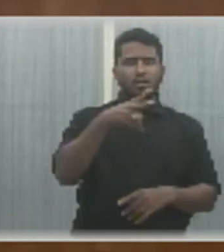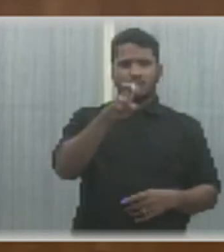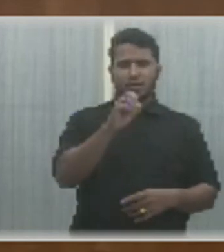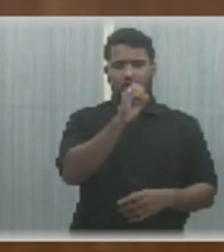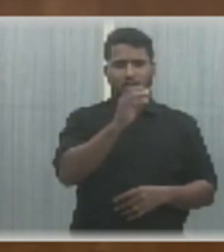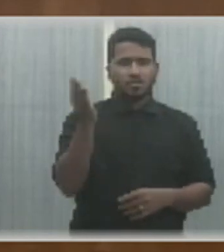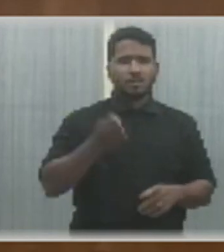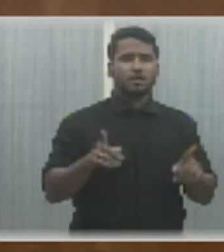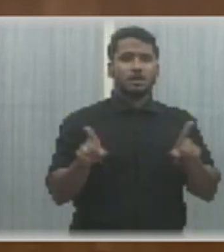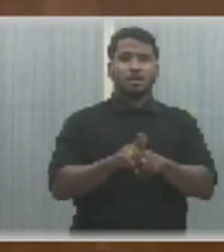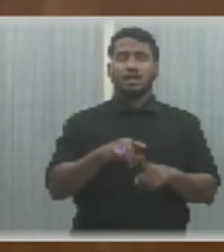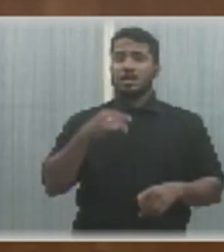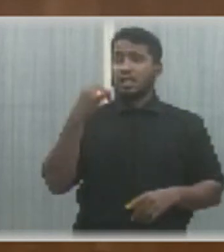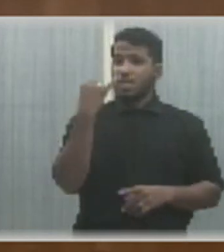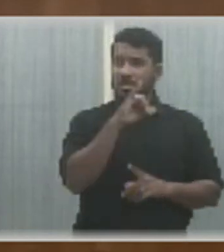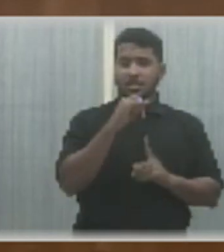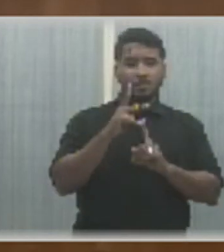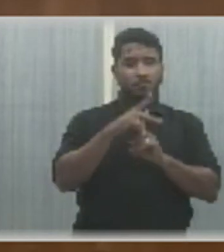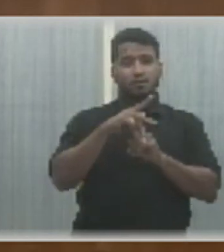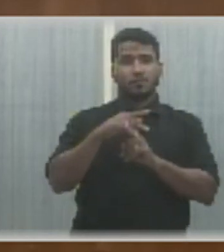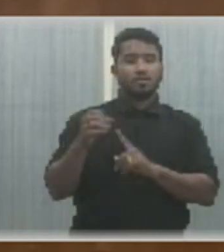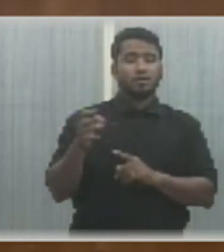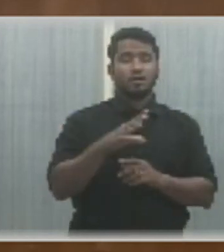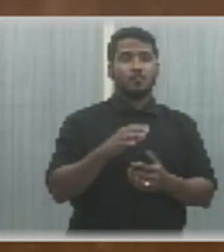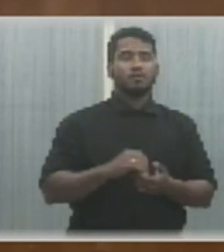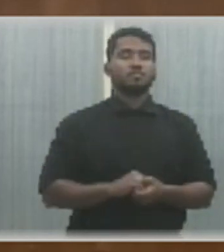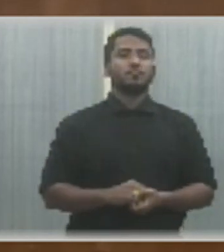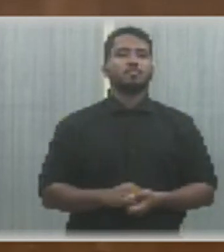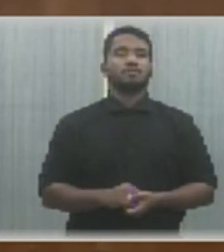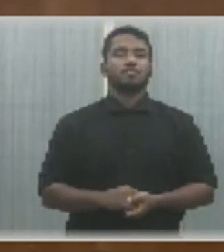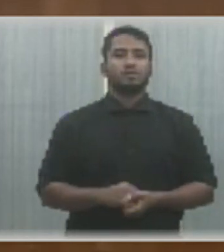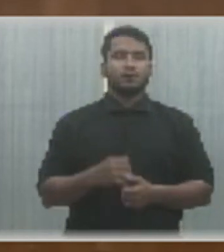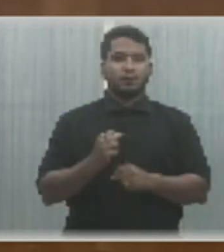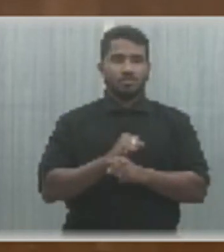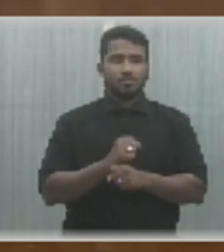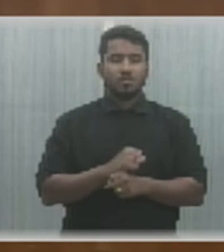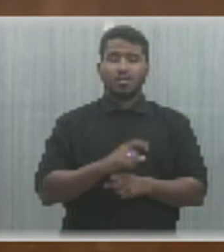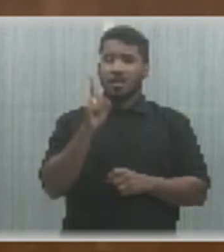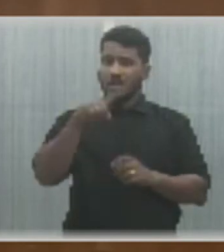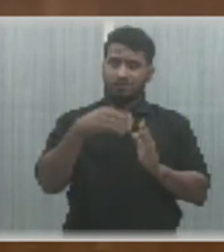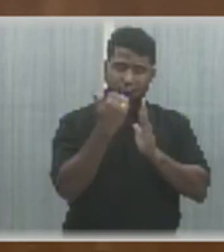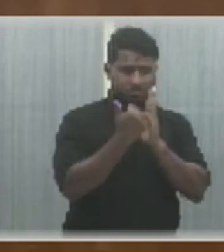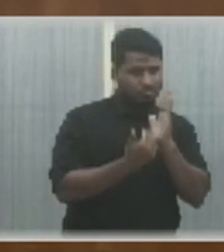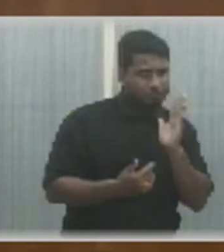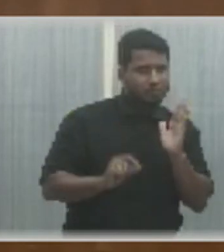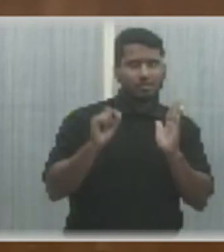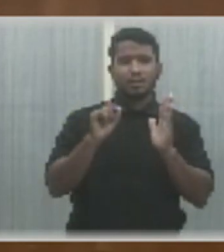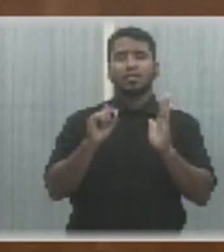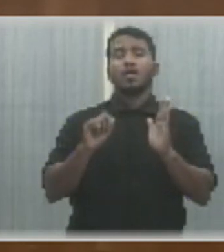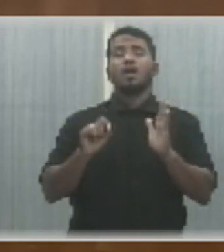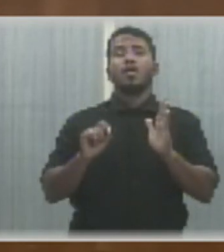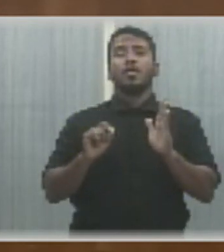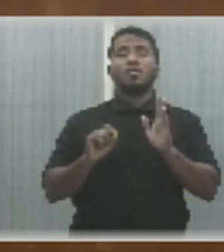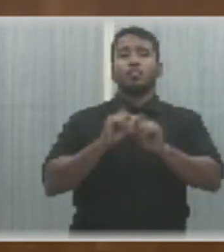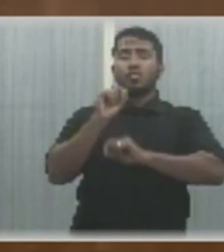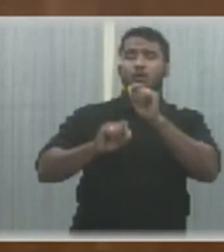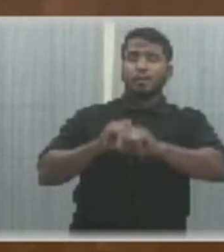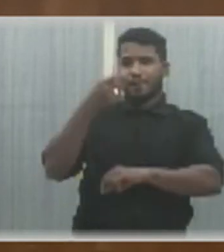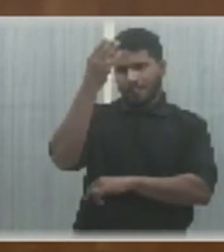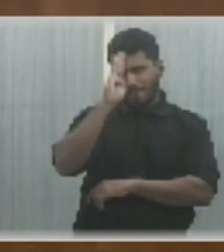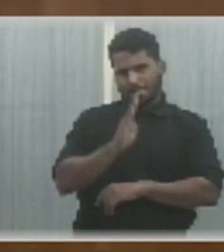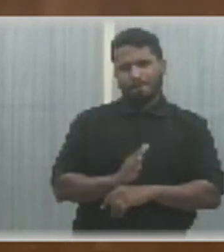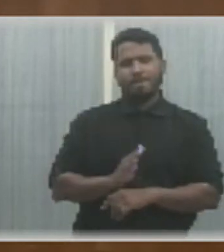das energias renováveis na composição da matriz energética em 2030. Então, esses são acordos do qual o Brasil